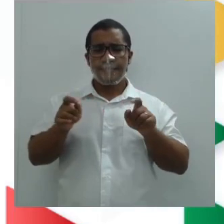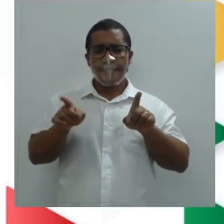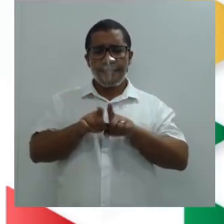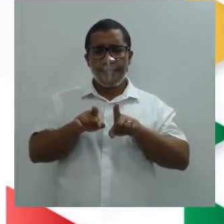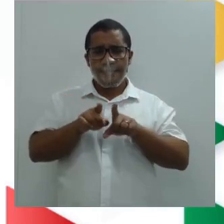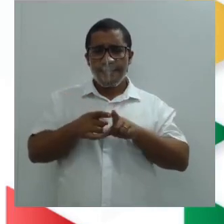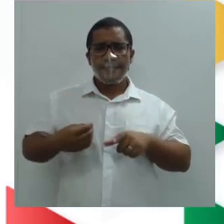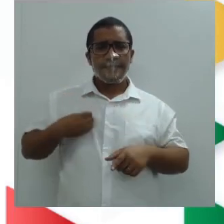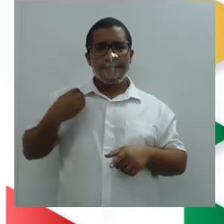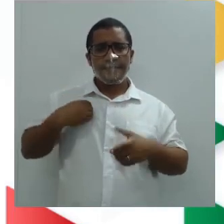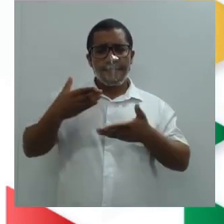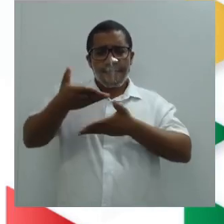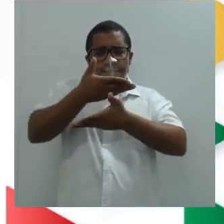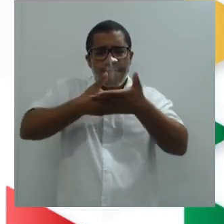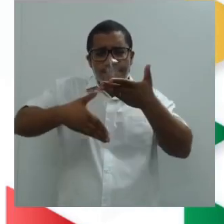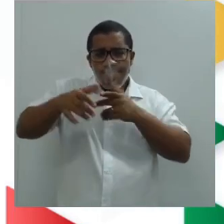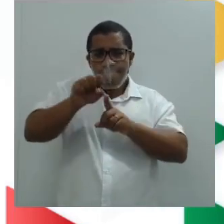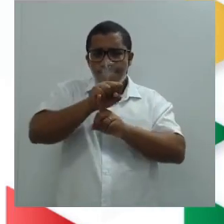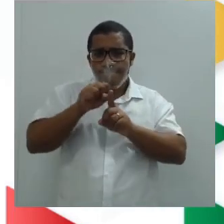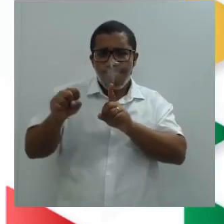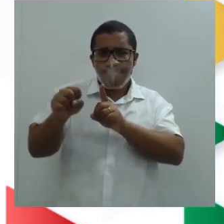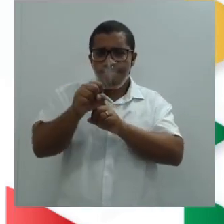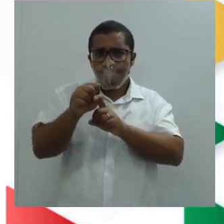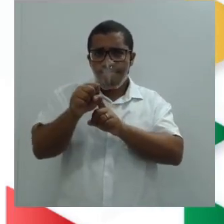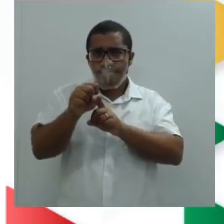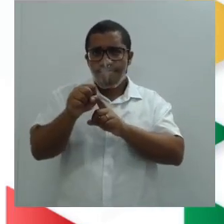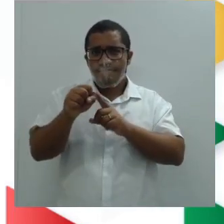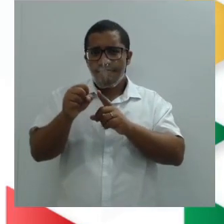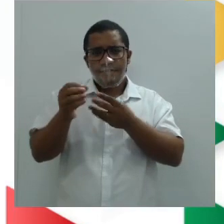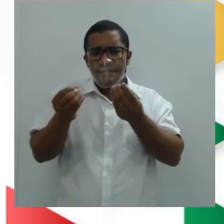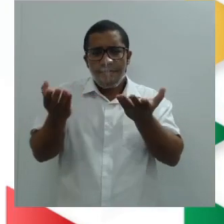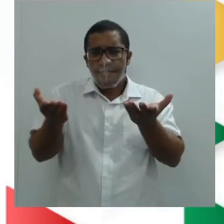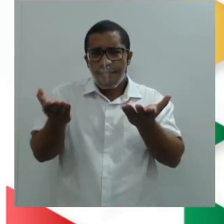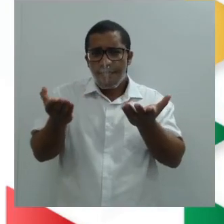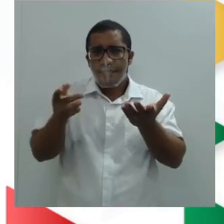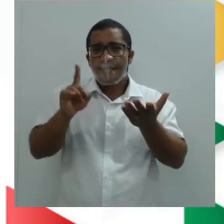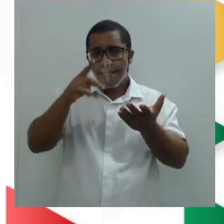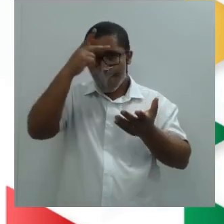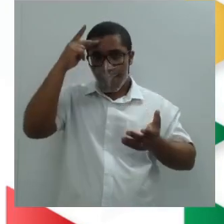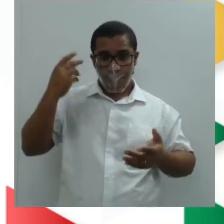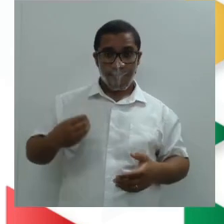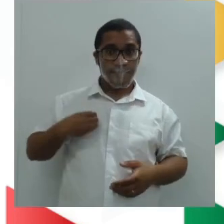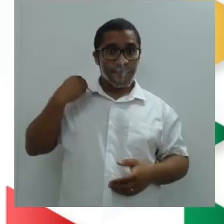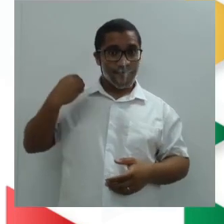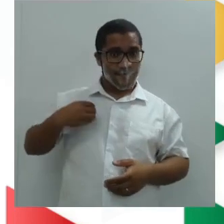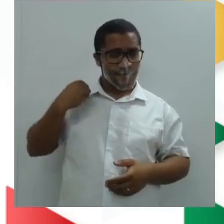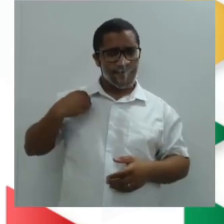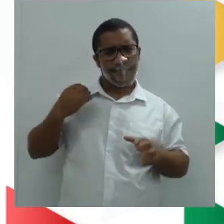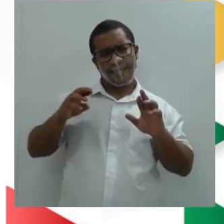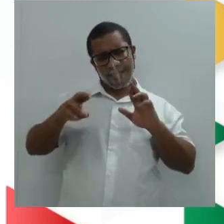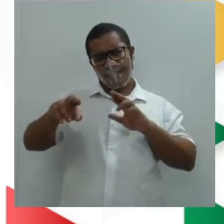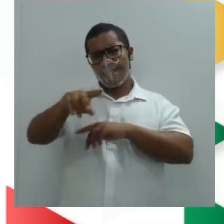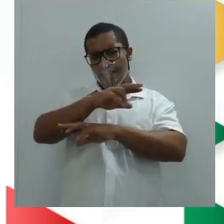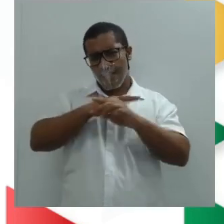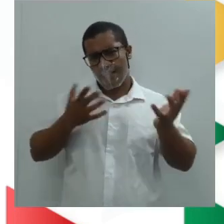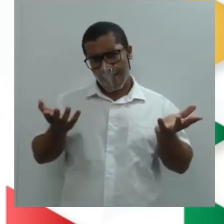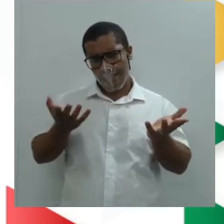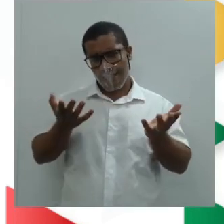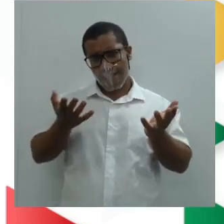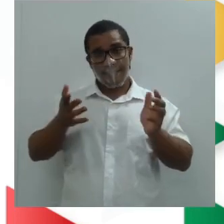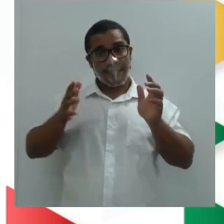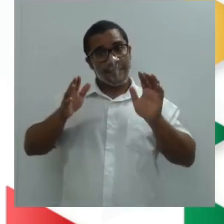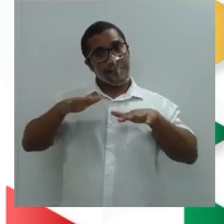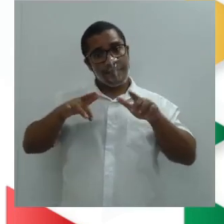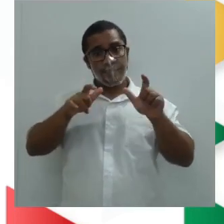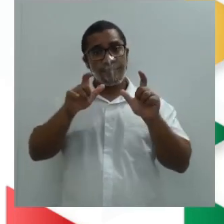as interações sociais. Né? O modo de vida das pessoas, ela varia de acordo com o lugar onde